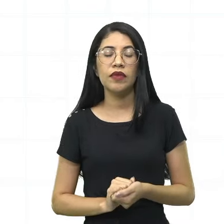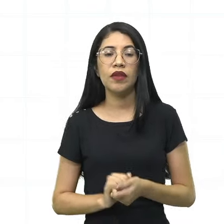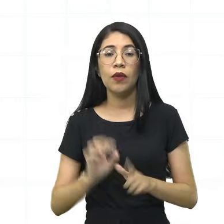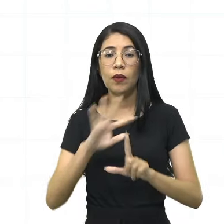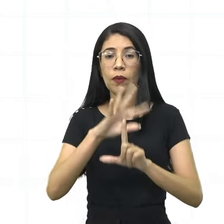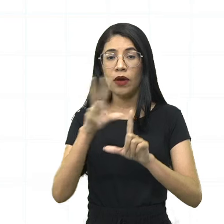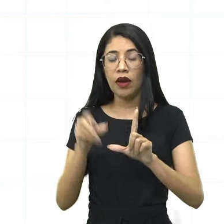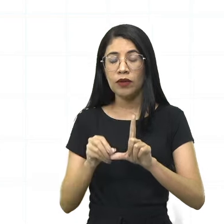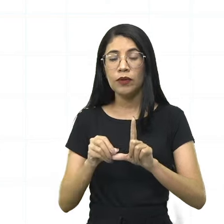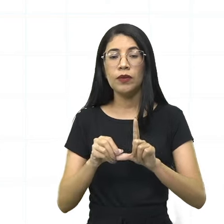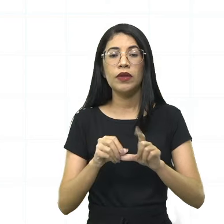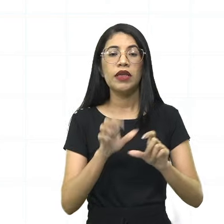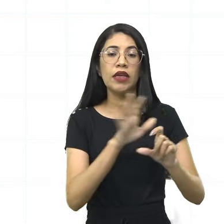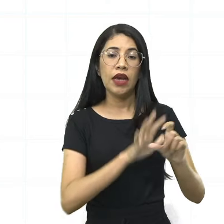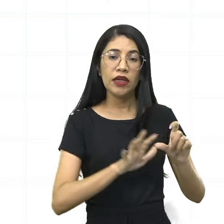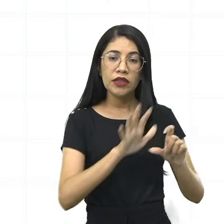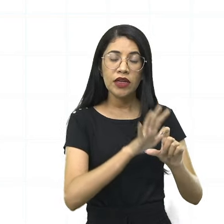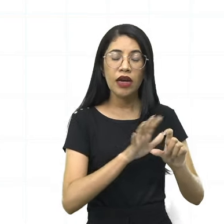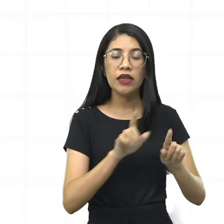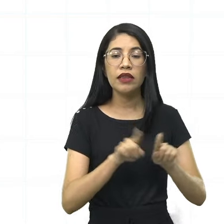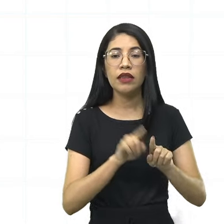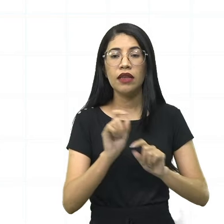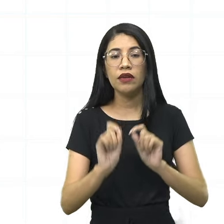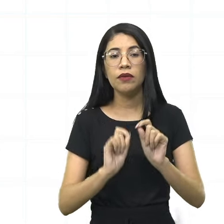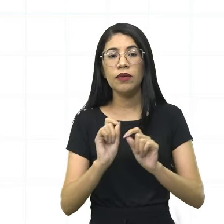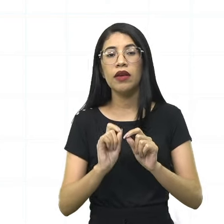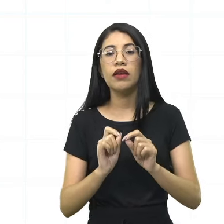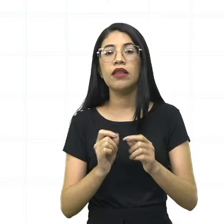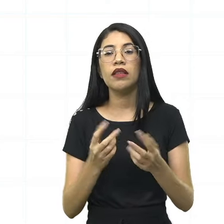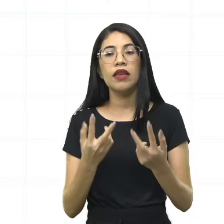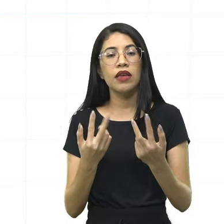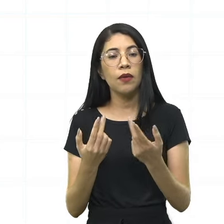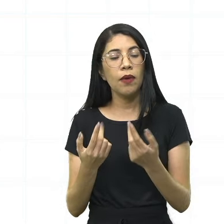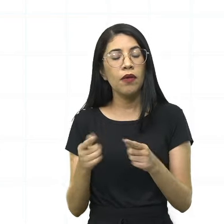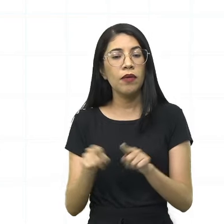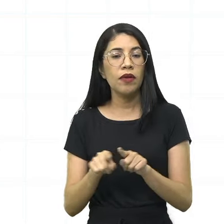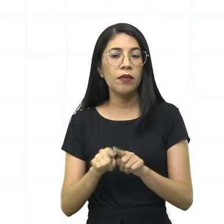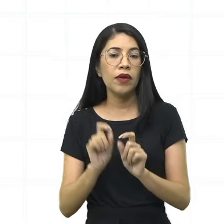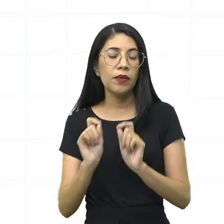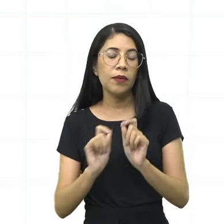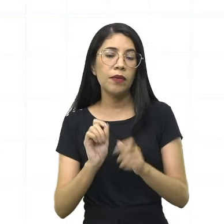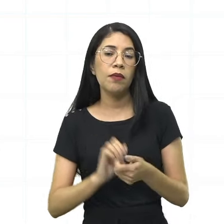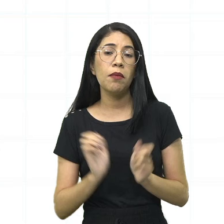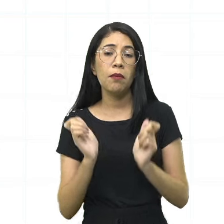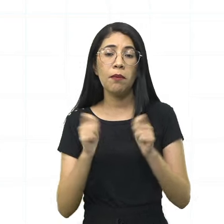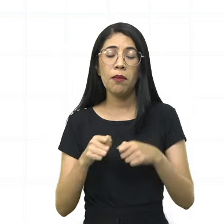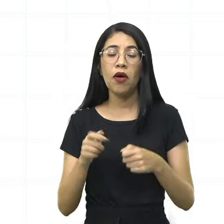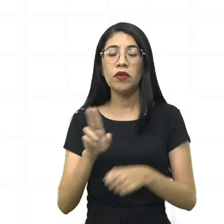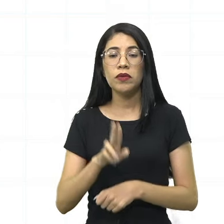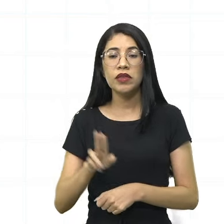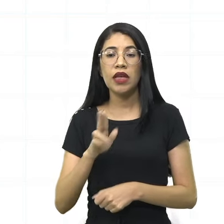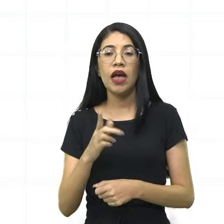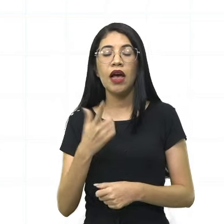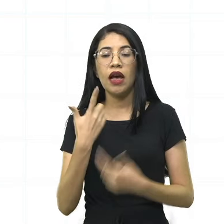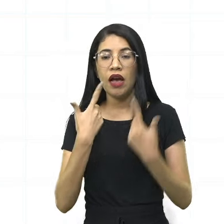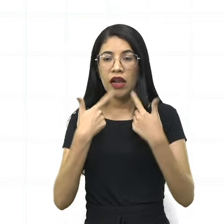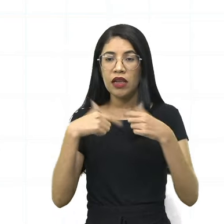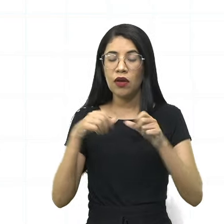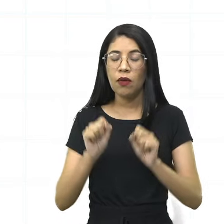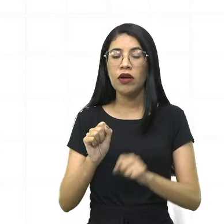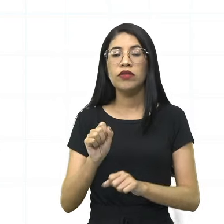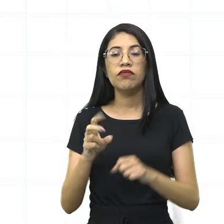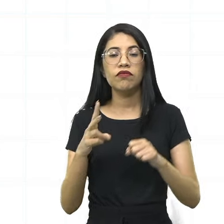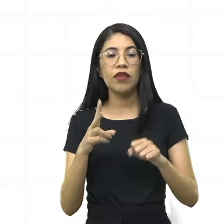charge, né, porém, têm em comum o fato de poderem usar a linguagem verbal, a